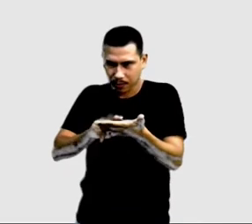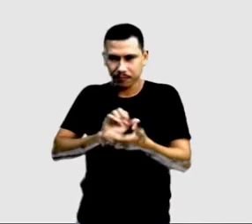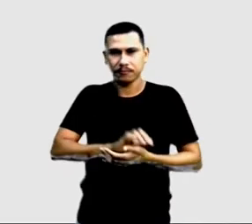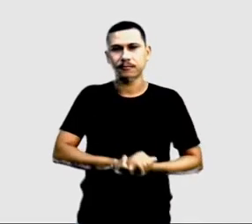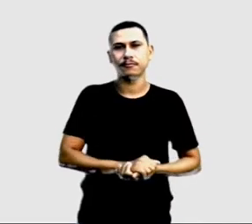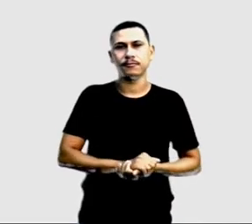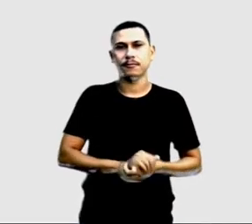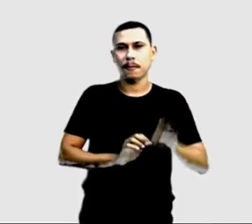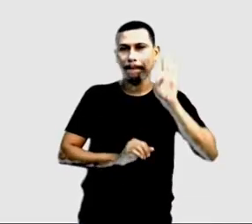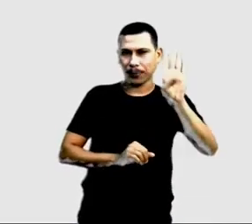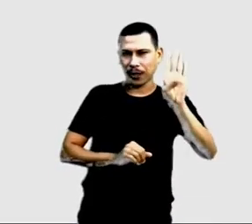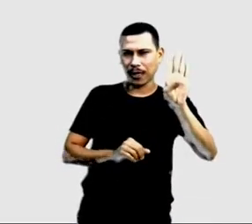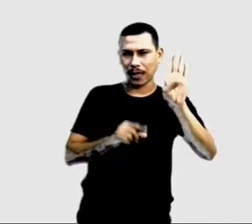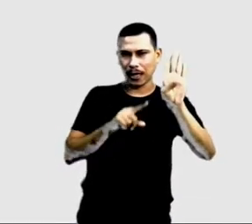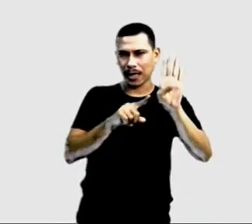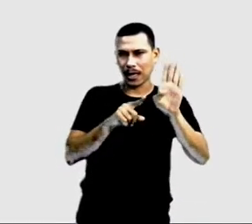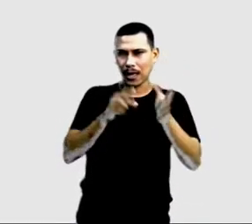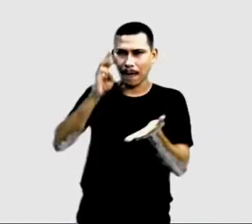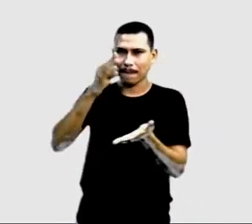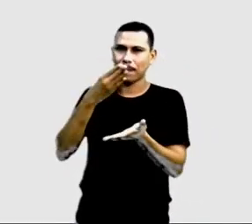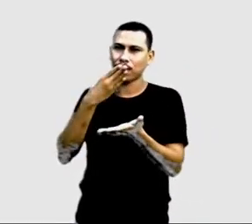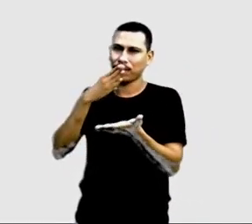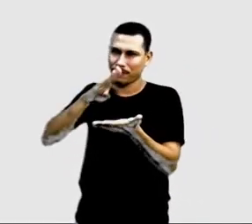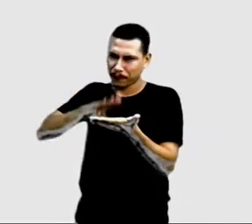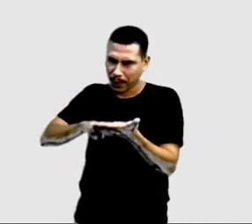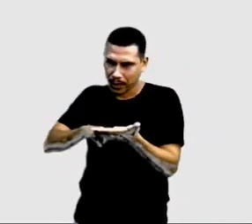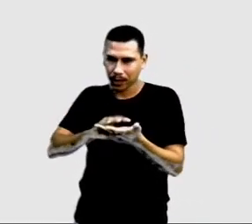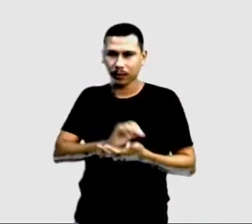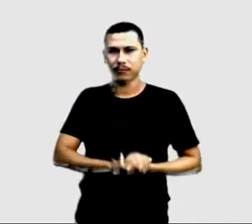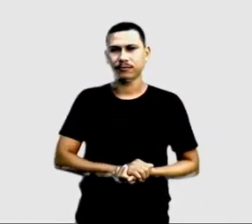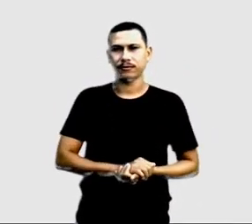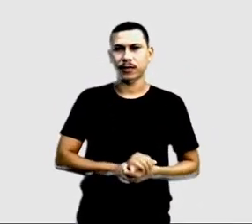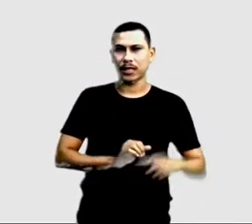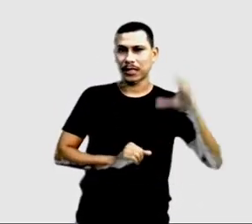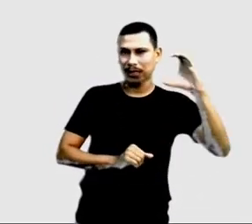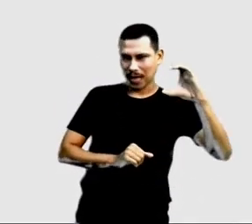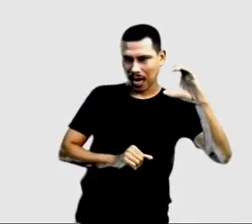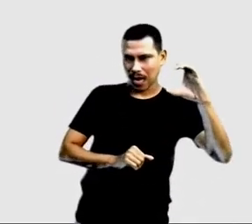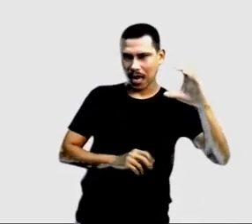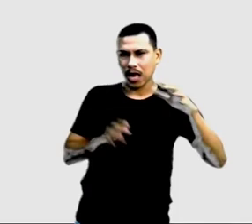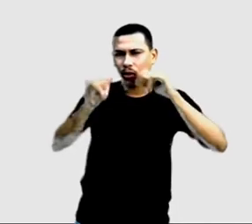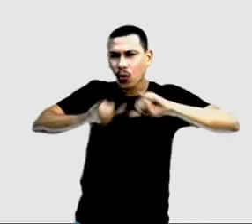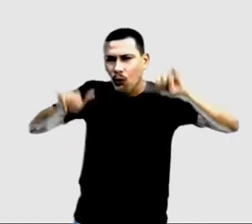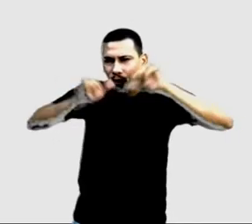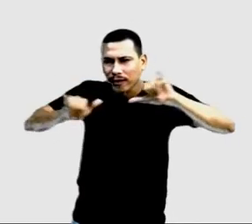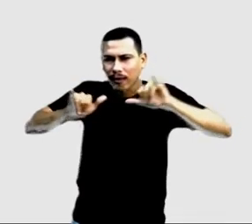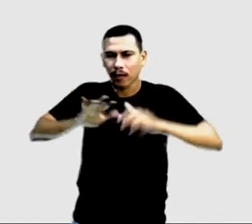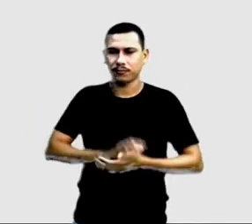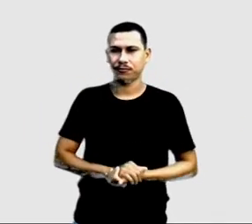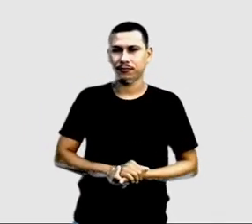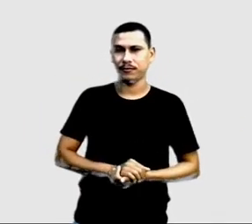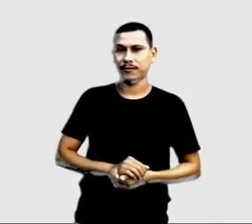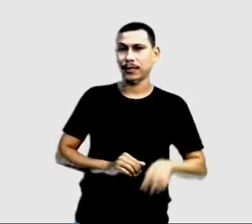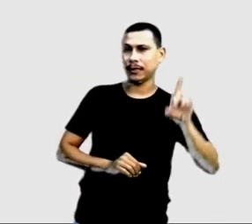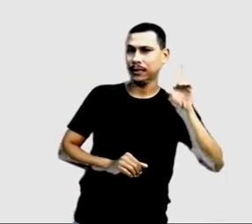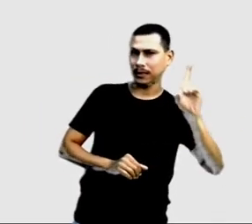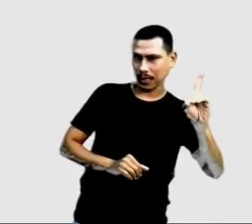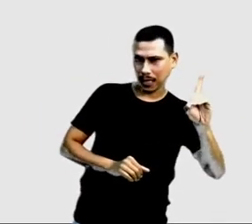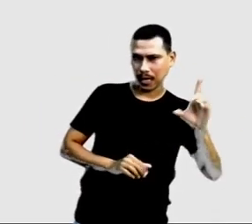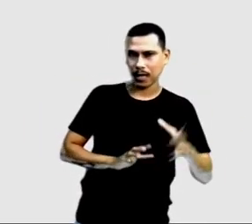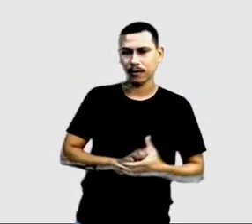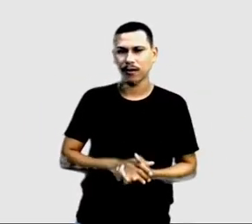B, um bilhete? C, uma notícia? Ou D,